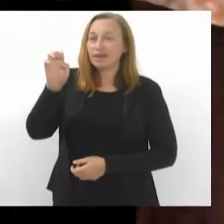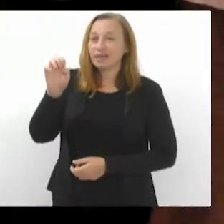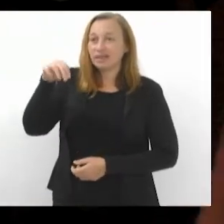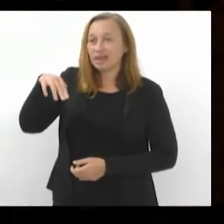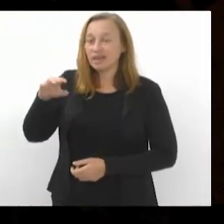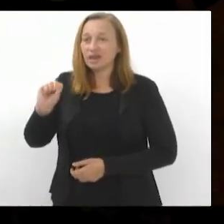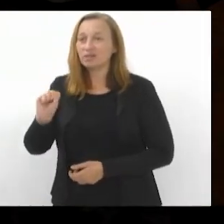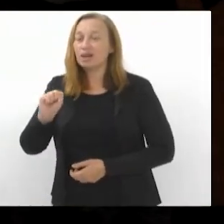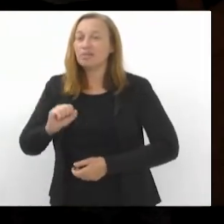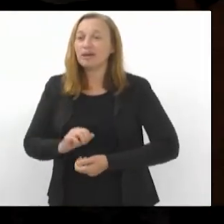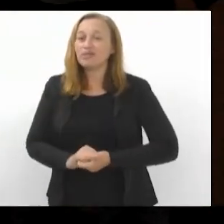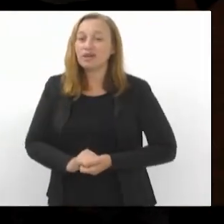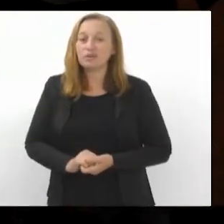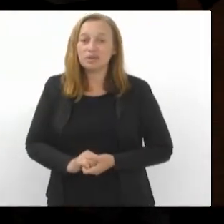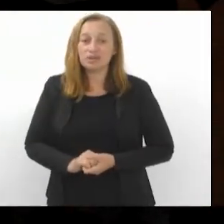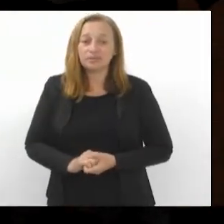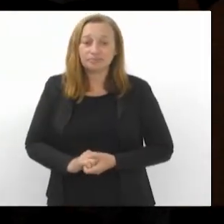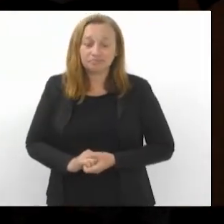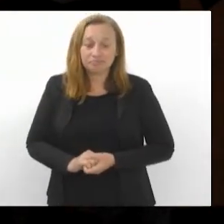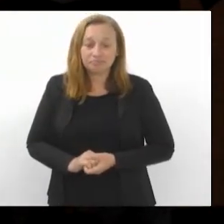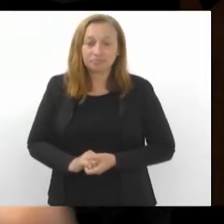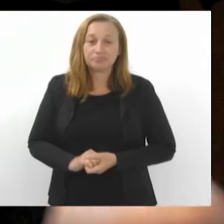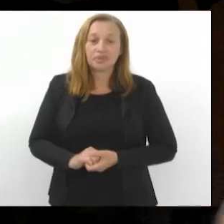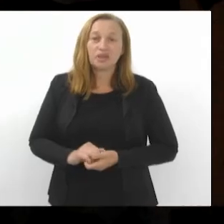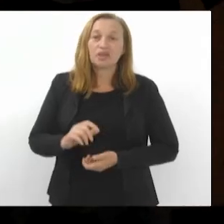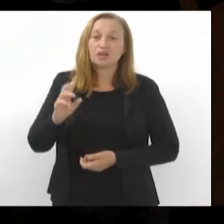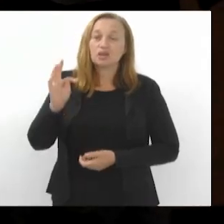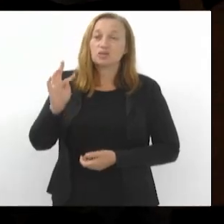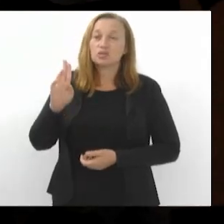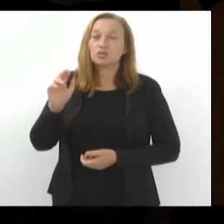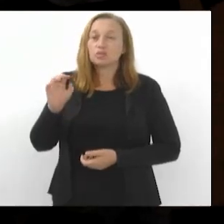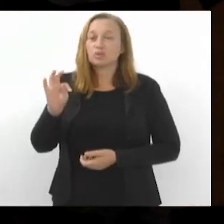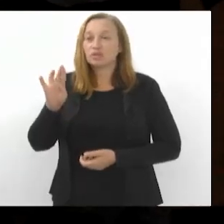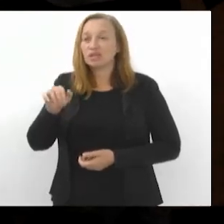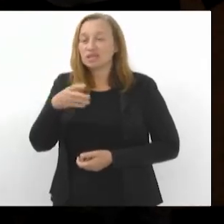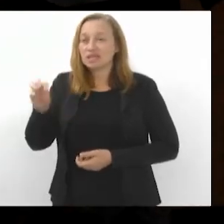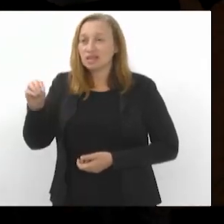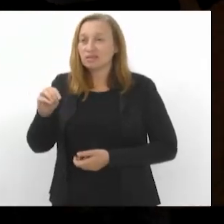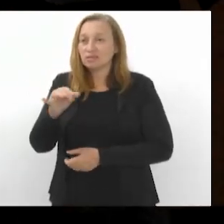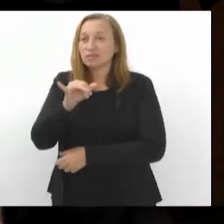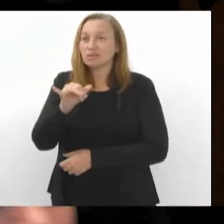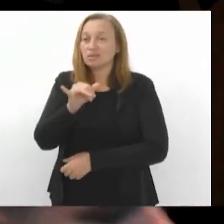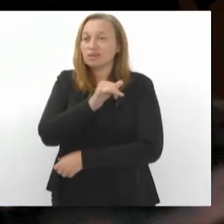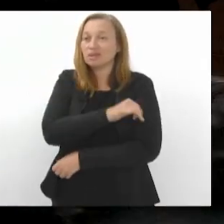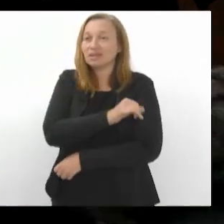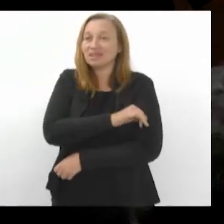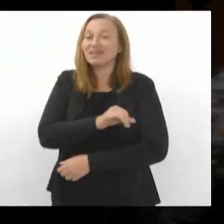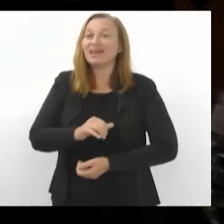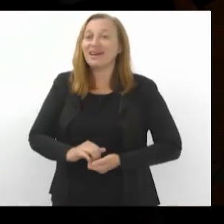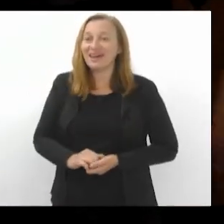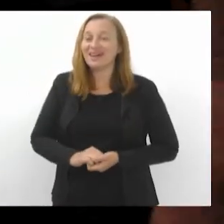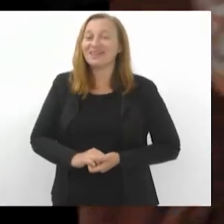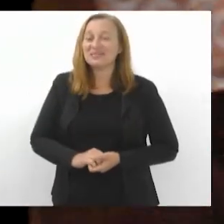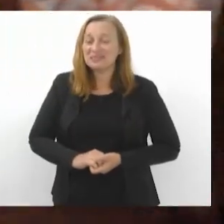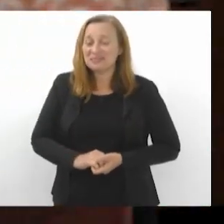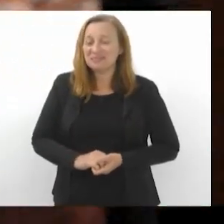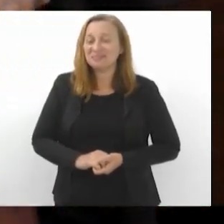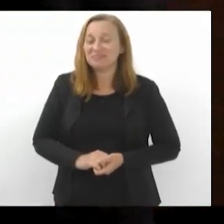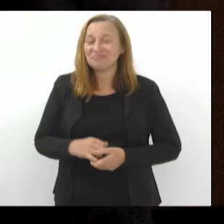revelam que a subnutrição infantil no Rio de Janeiro apresentam índices